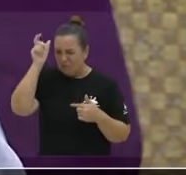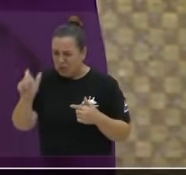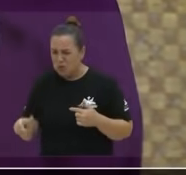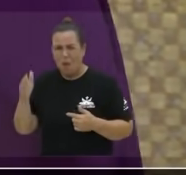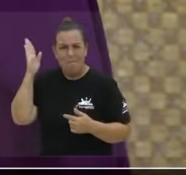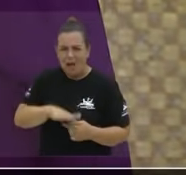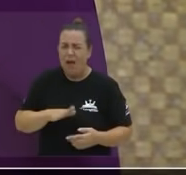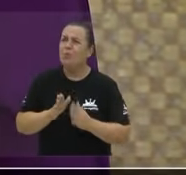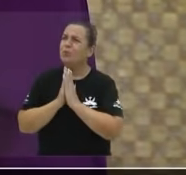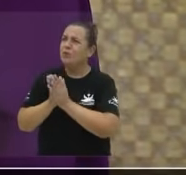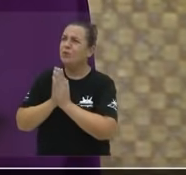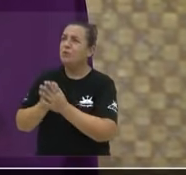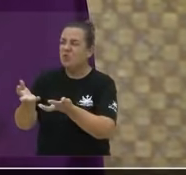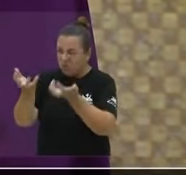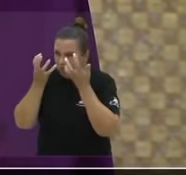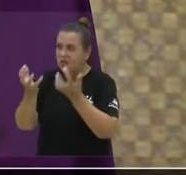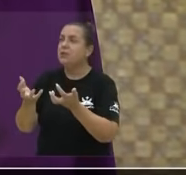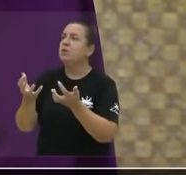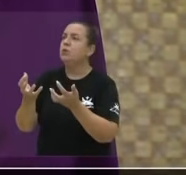pessoa, me converta.